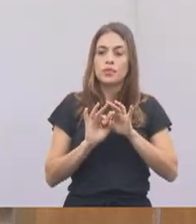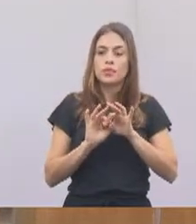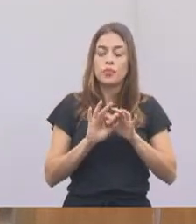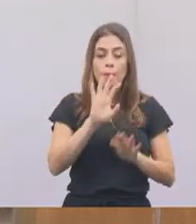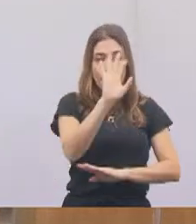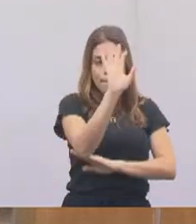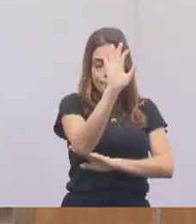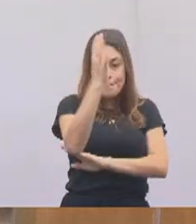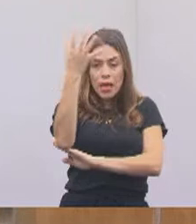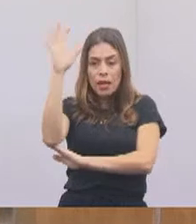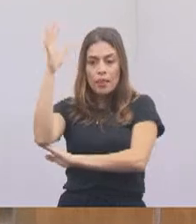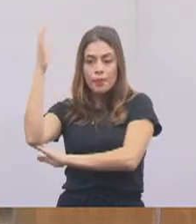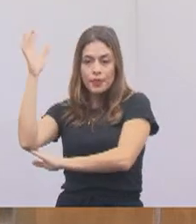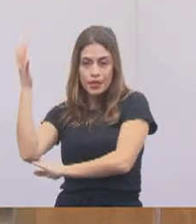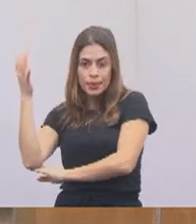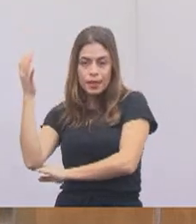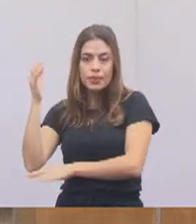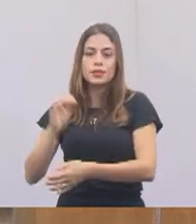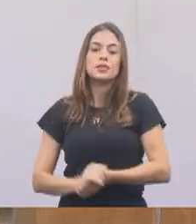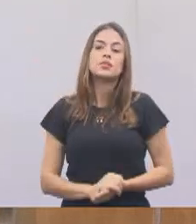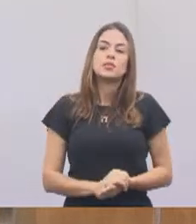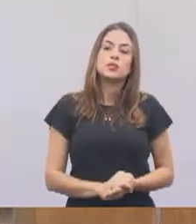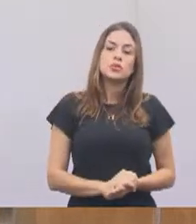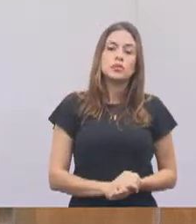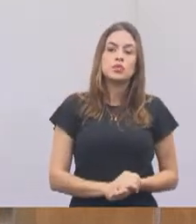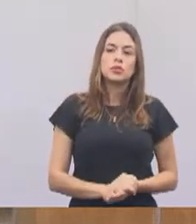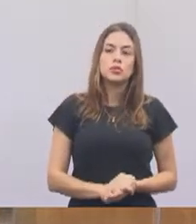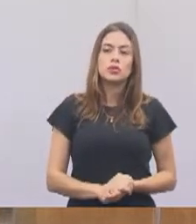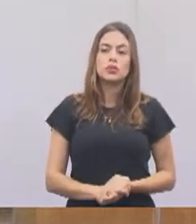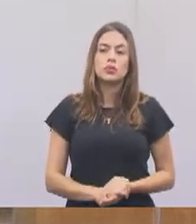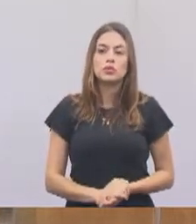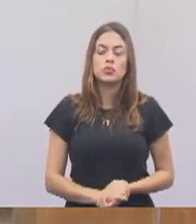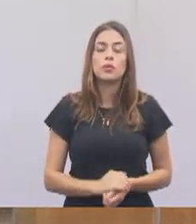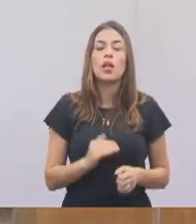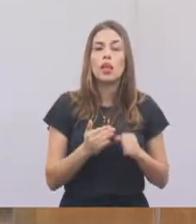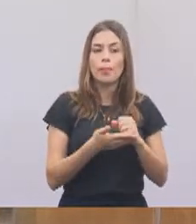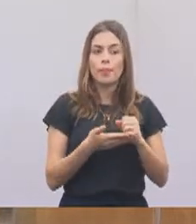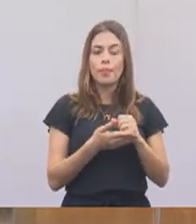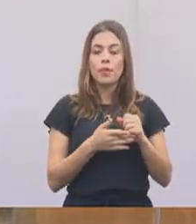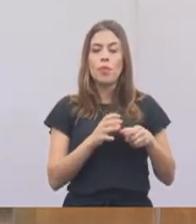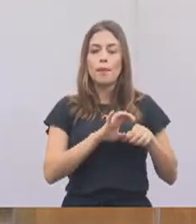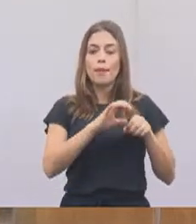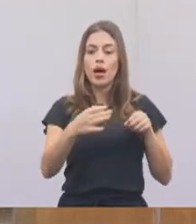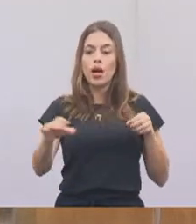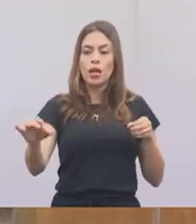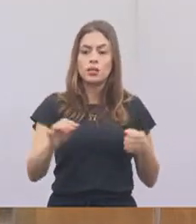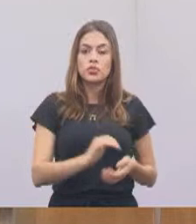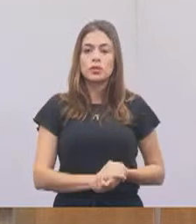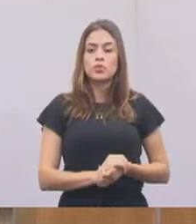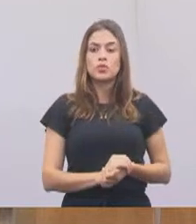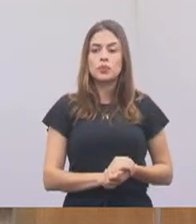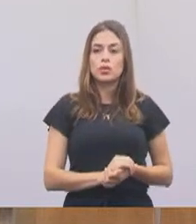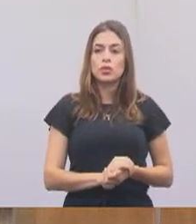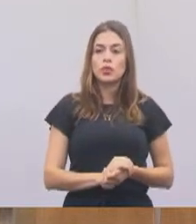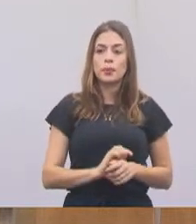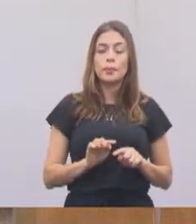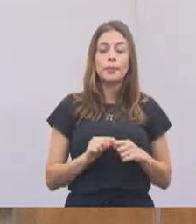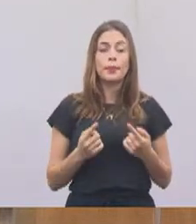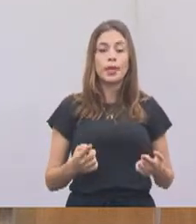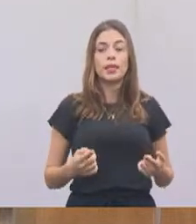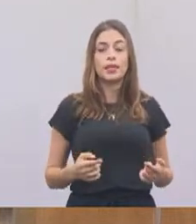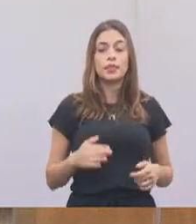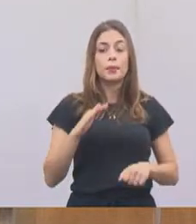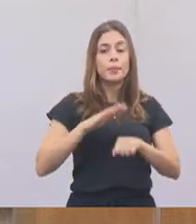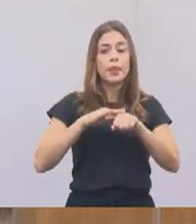ao meio ambiente, né? Acabei de falar de saneamento básico, falar ali da estação de tratamento central, mas há mais